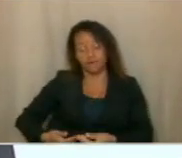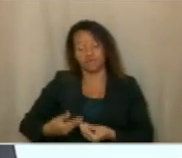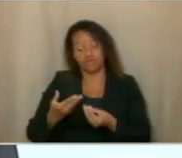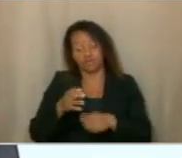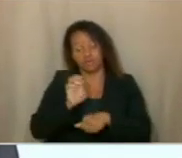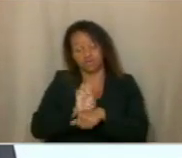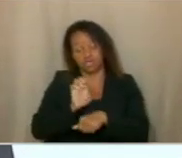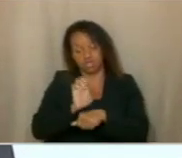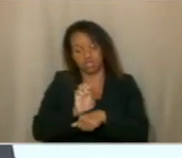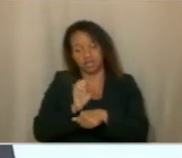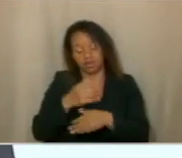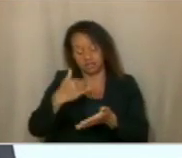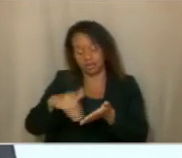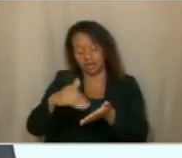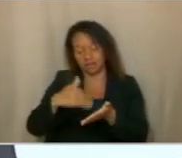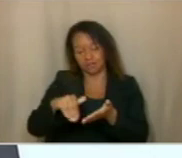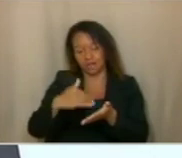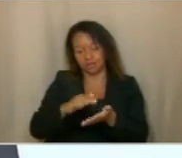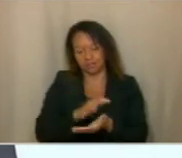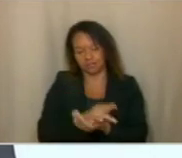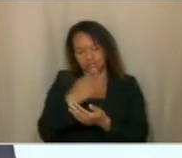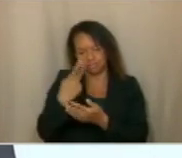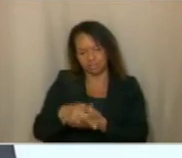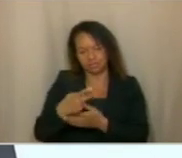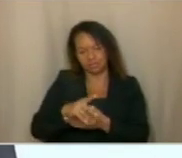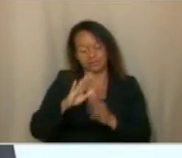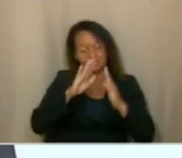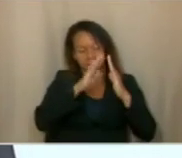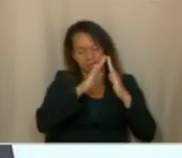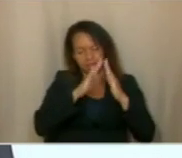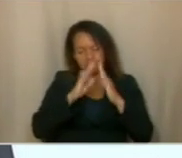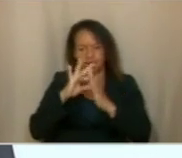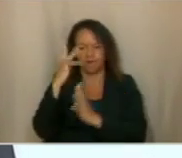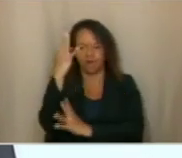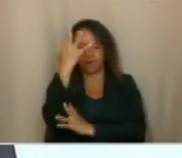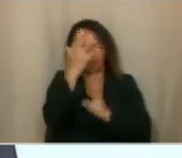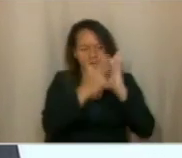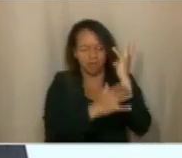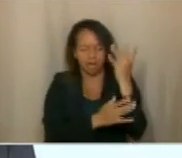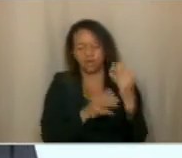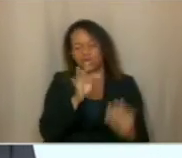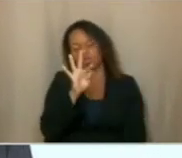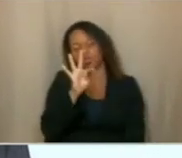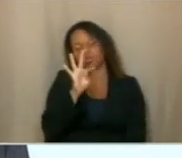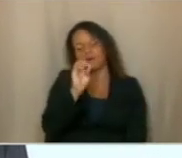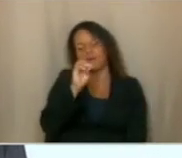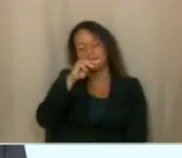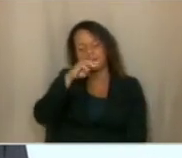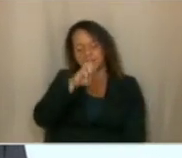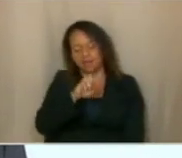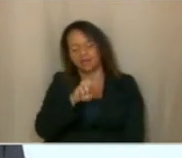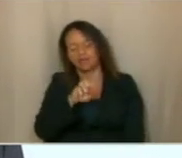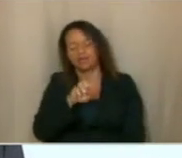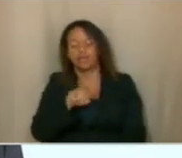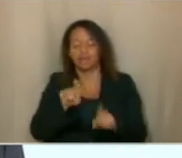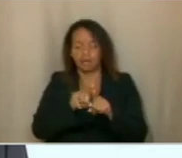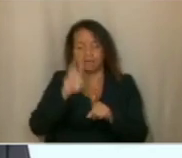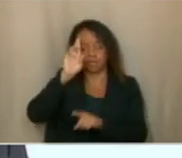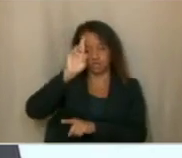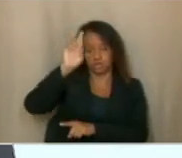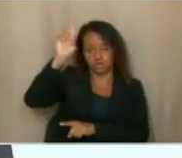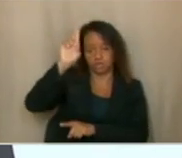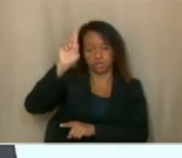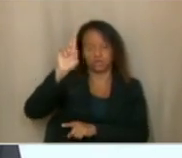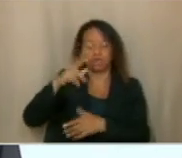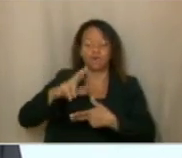Câmara, o secretário de Desenvolvimento Urbano de Habitação, o senhor Tomé França, e ao diretor do